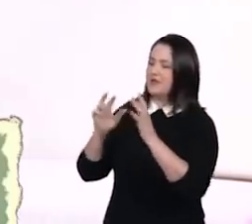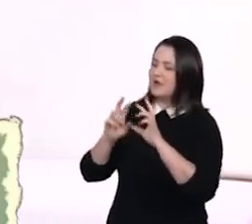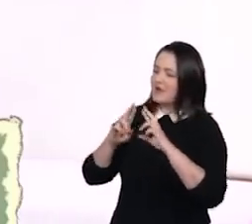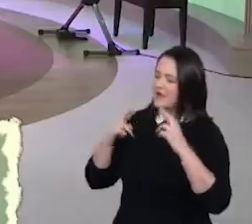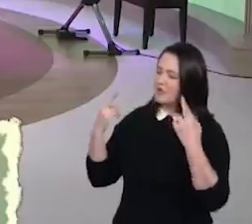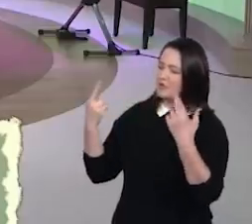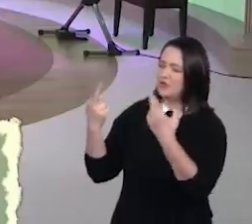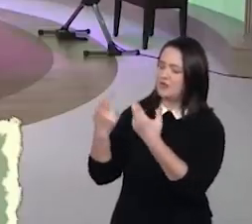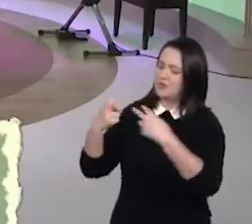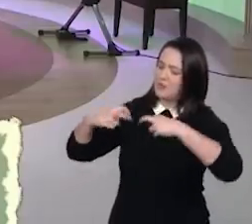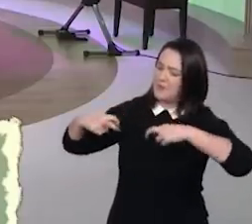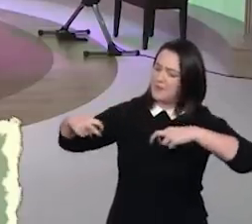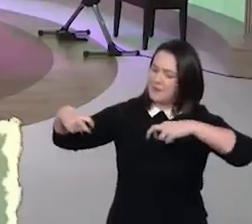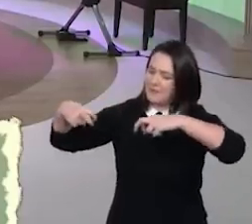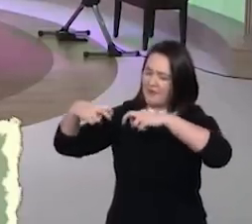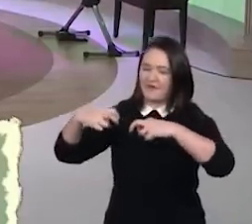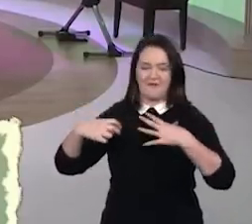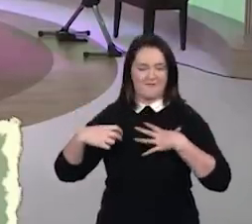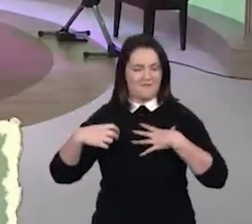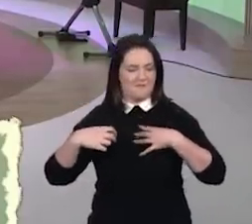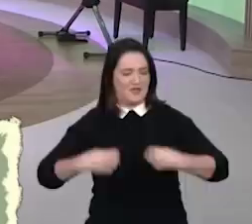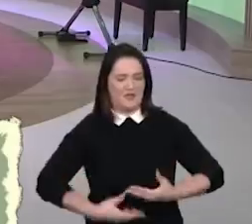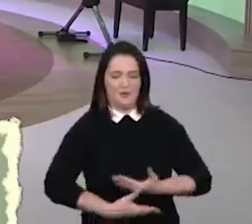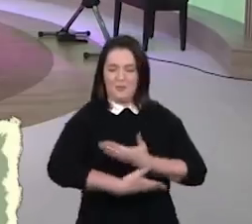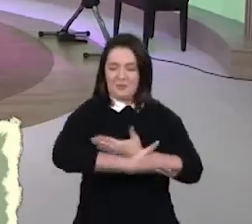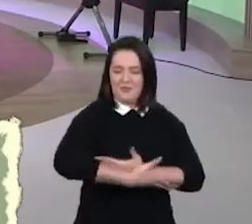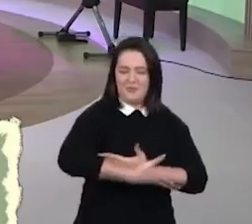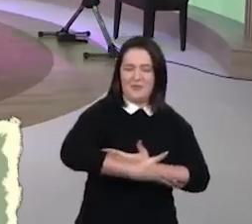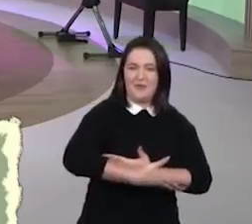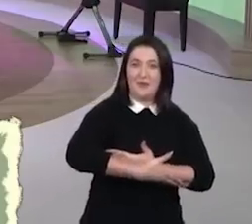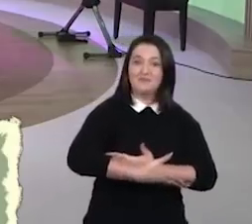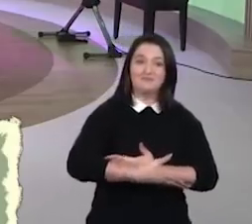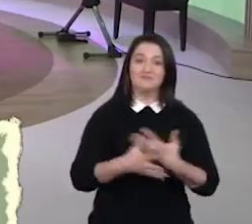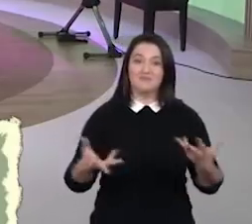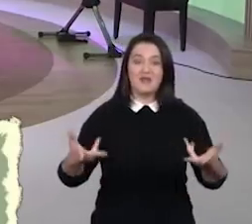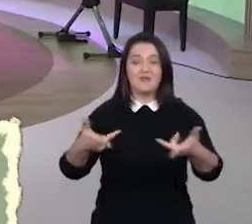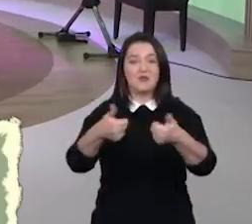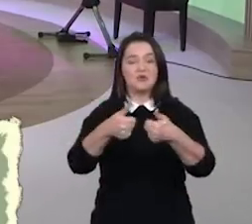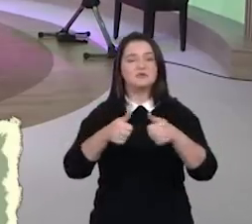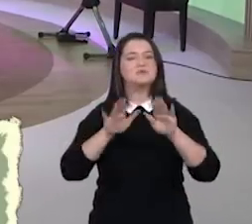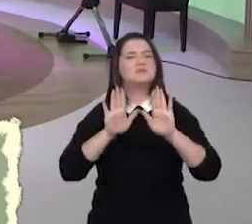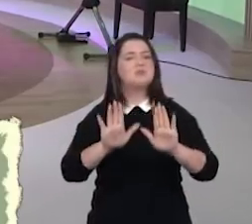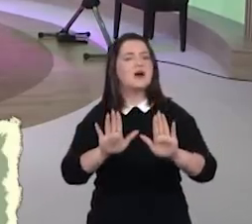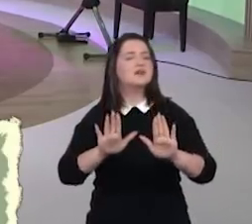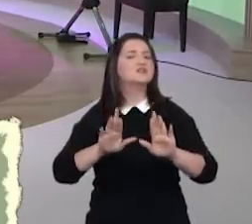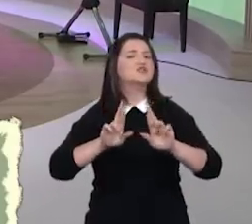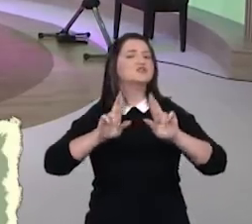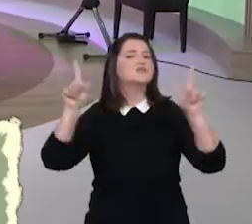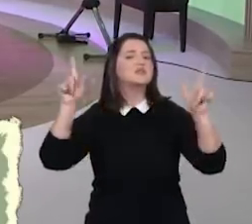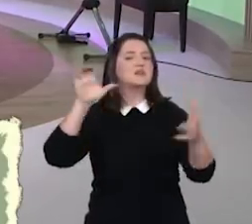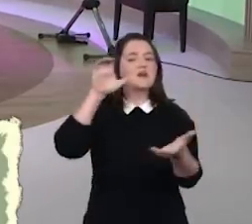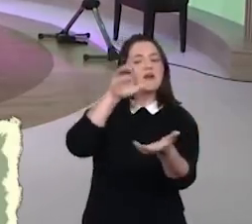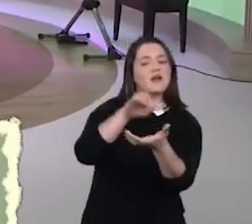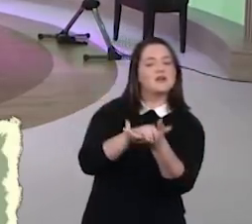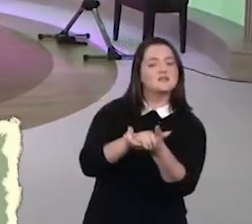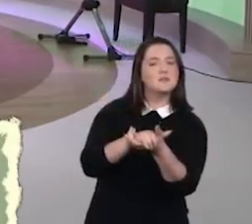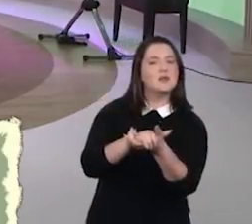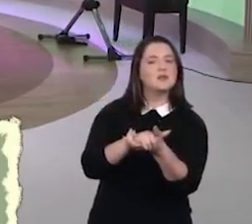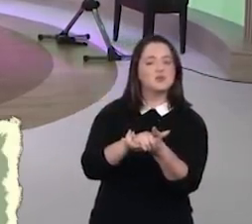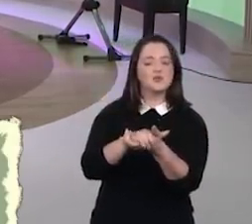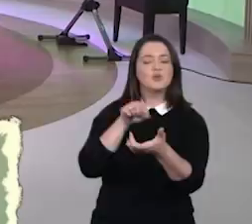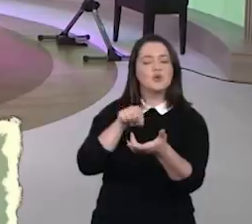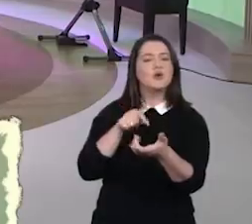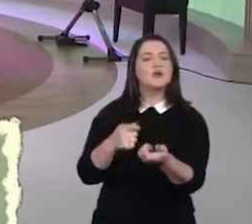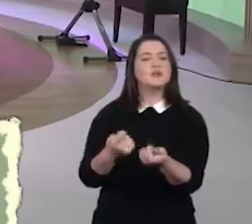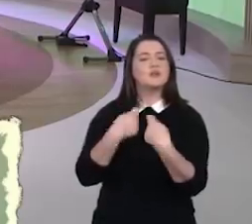muito bom, foi maravilhoso. Só que, de fato, a grande diferença no casamento e aquilo que pode trazer